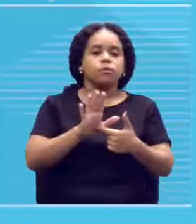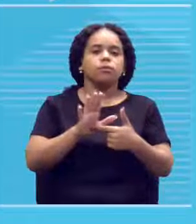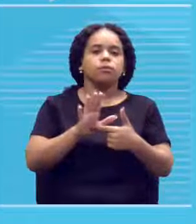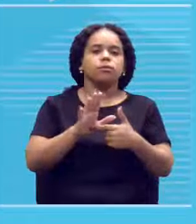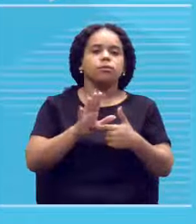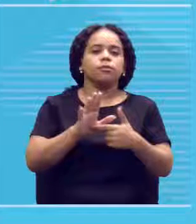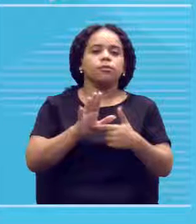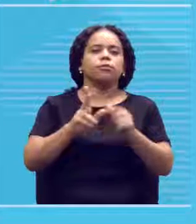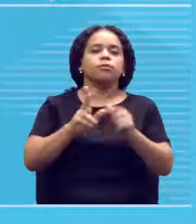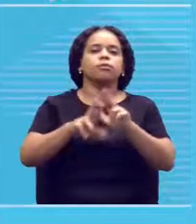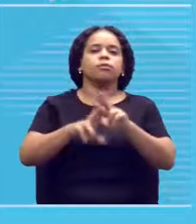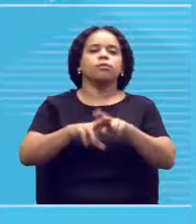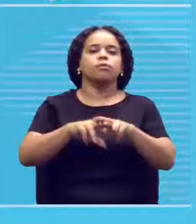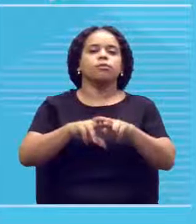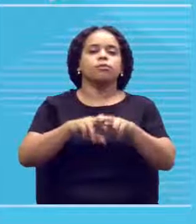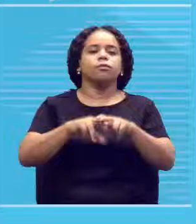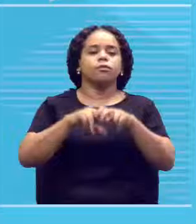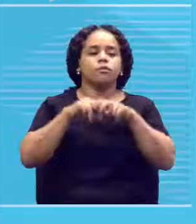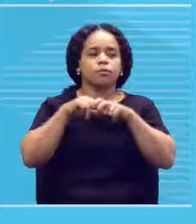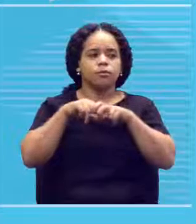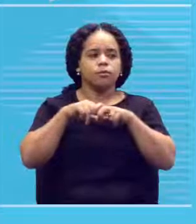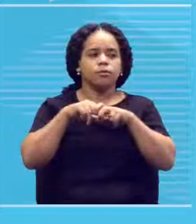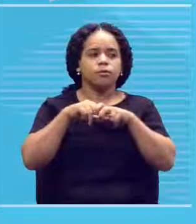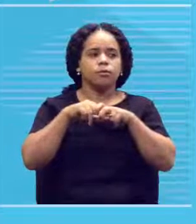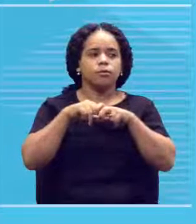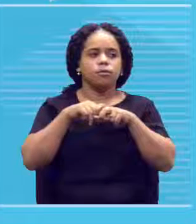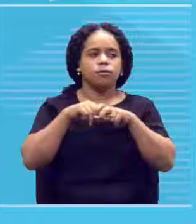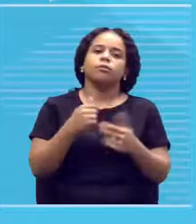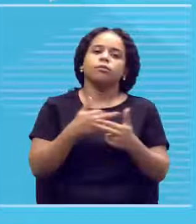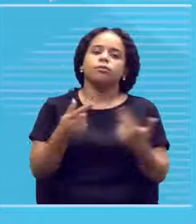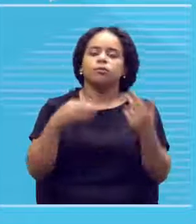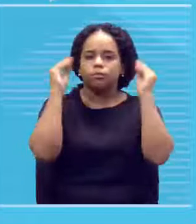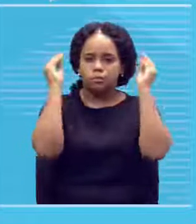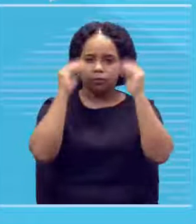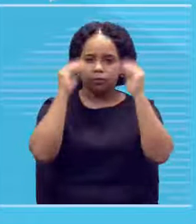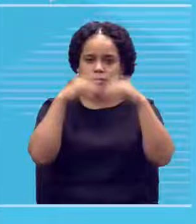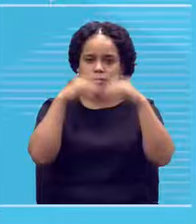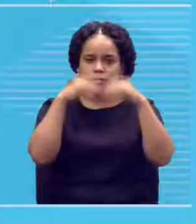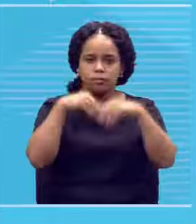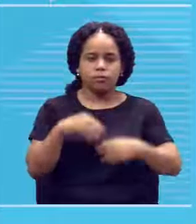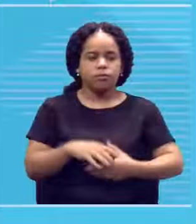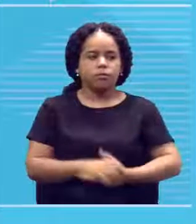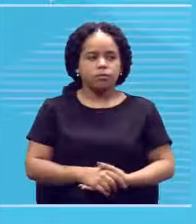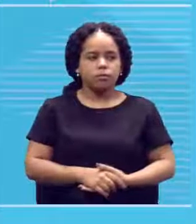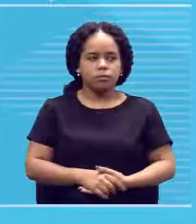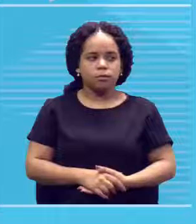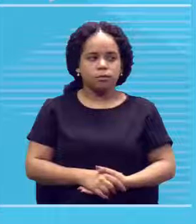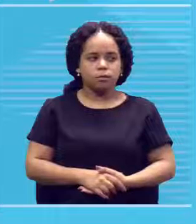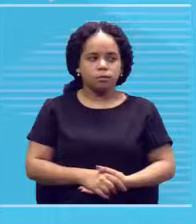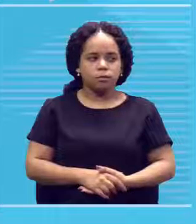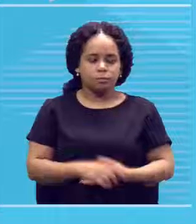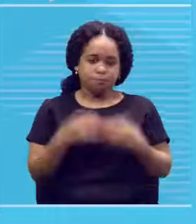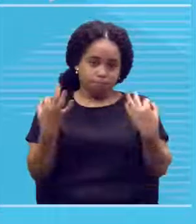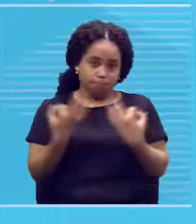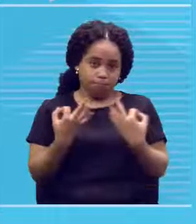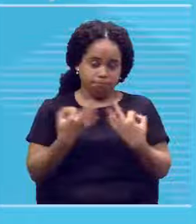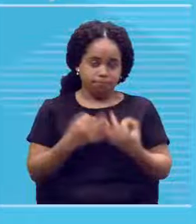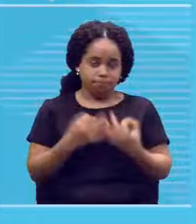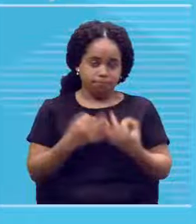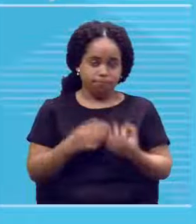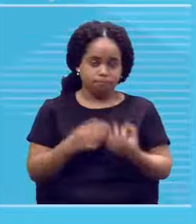Ah e por causa disso ocorre o grande número de desistências perfeito perfeito